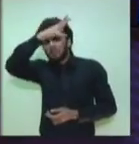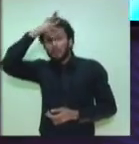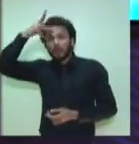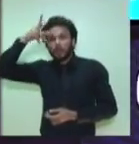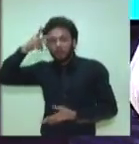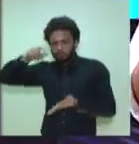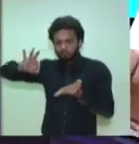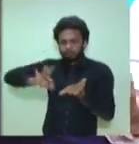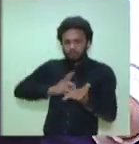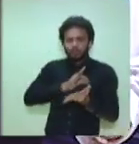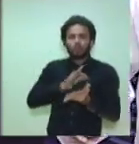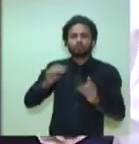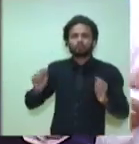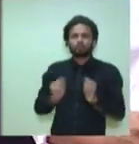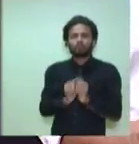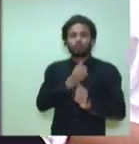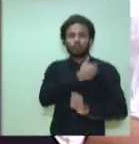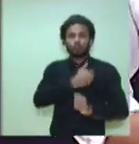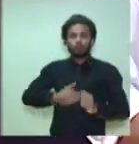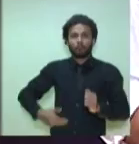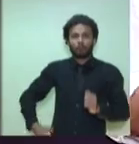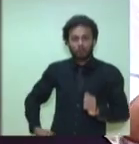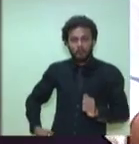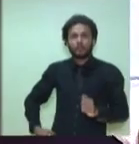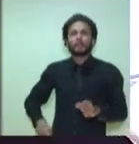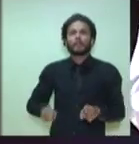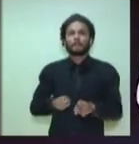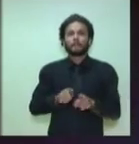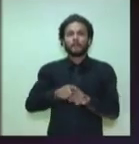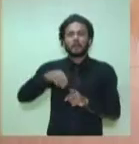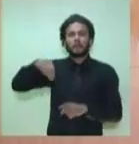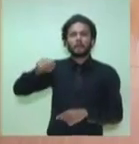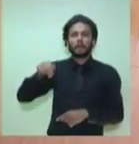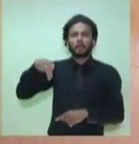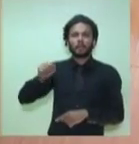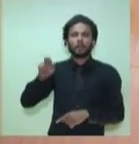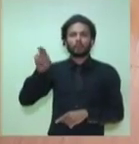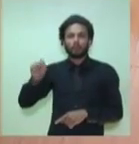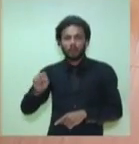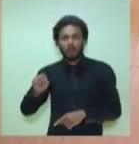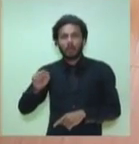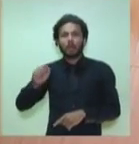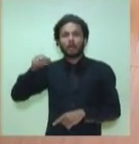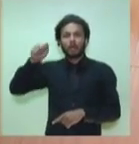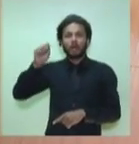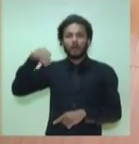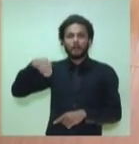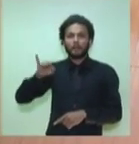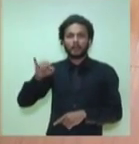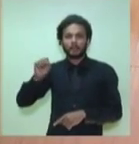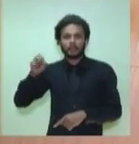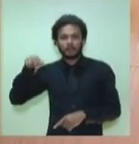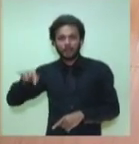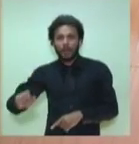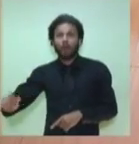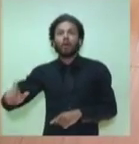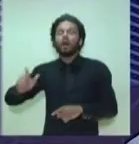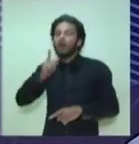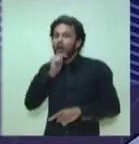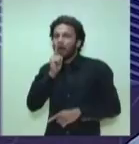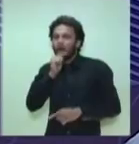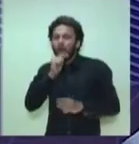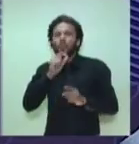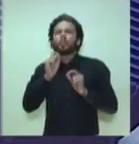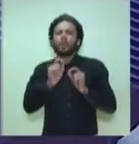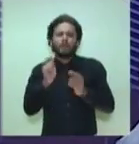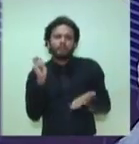com o Governo do Estado e com a Manaus Ambiental, estabelecendo que todos os beneficiários da Bolsa Família deveriam ter direito à tarifa